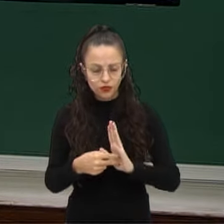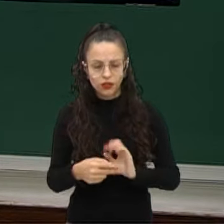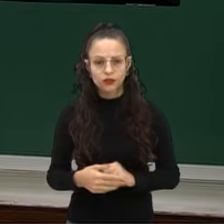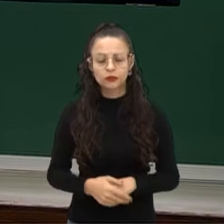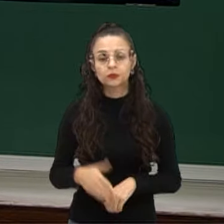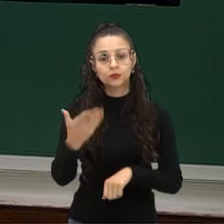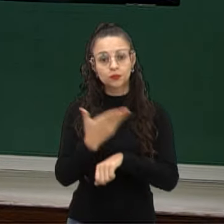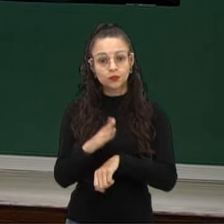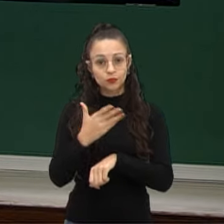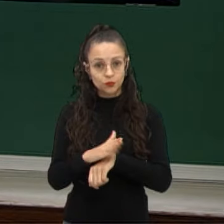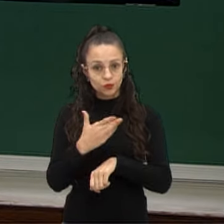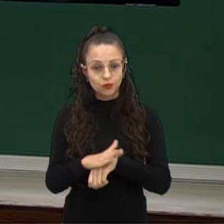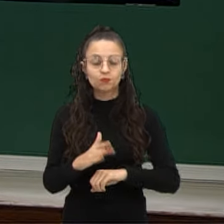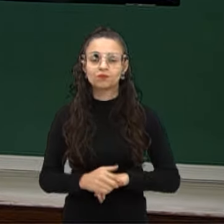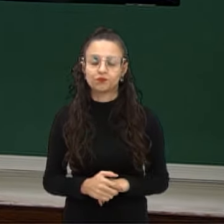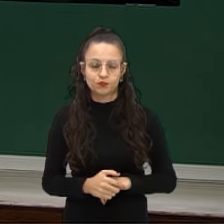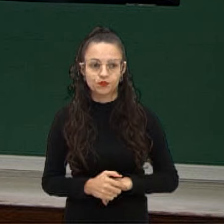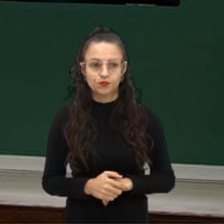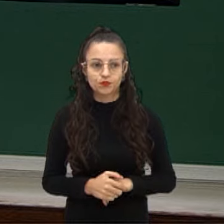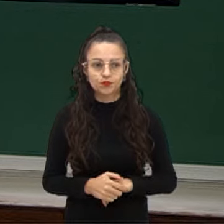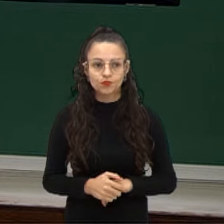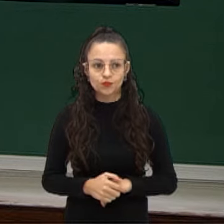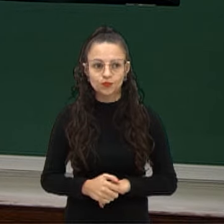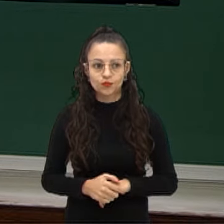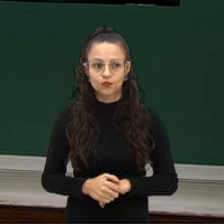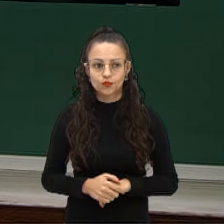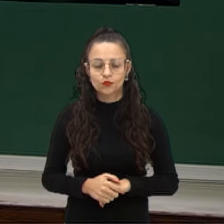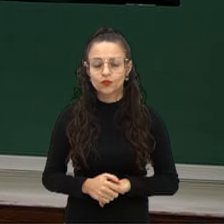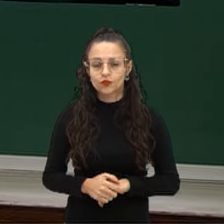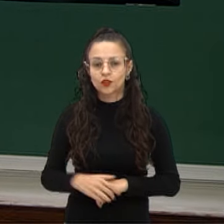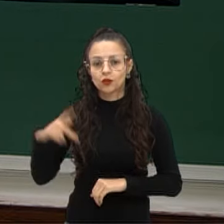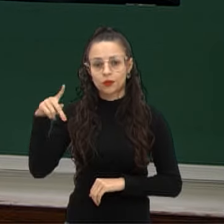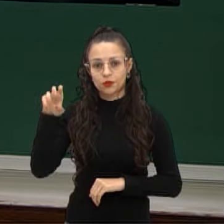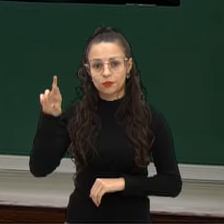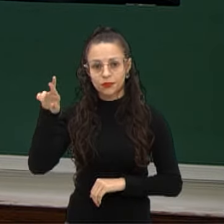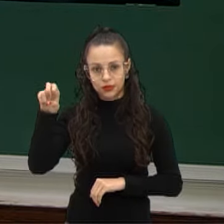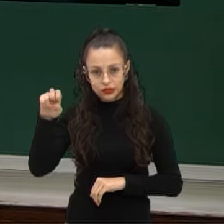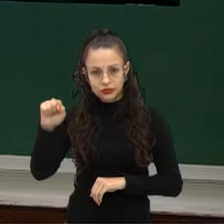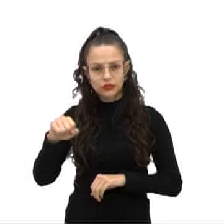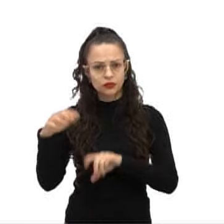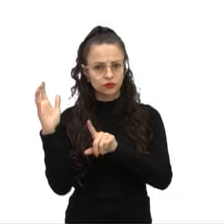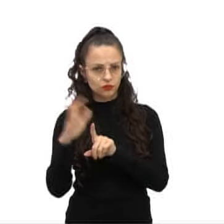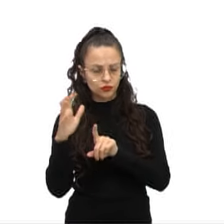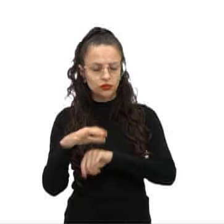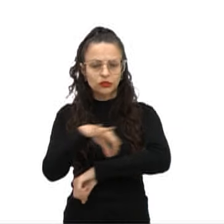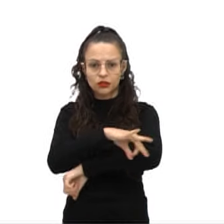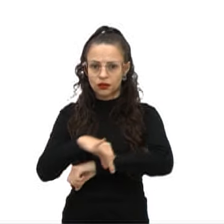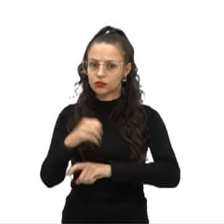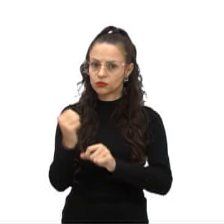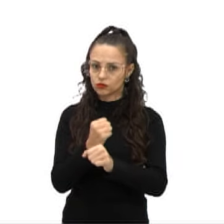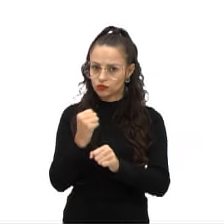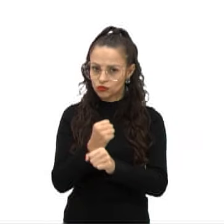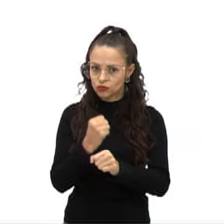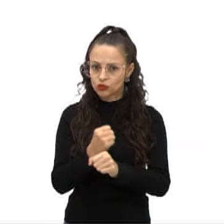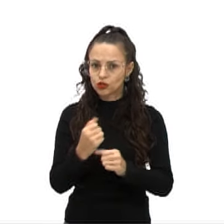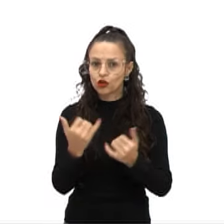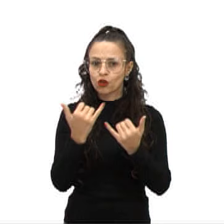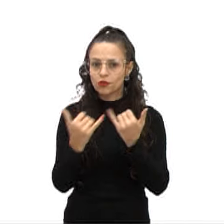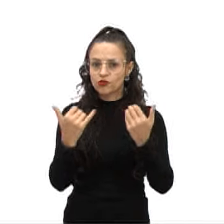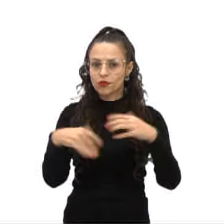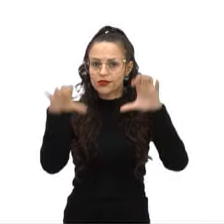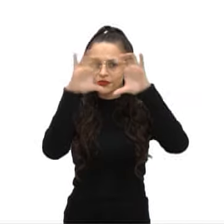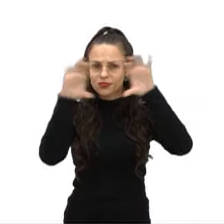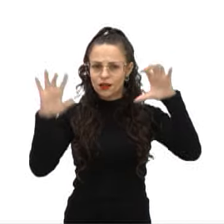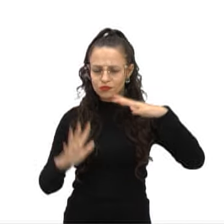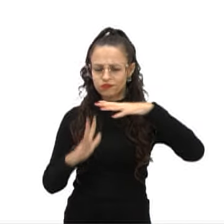vamos exercitar aqui, falei um pouquinho do persa, né? Com influência persa, a arquitetura islâmica passou a ser uma projeção dos céus na